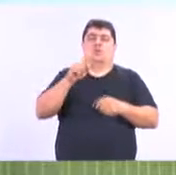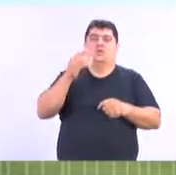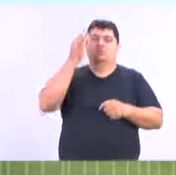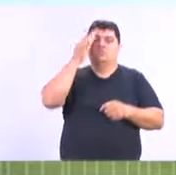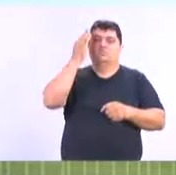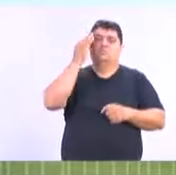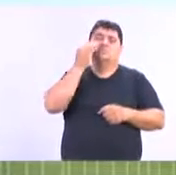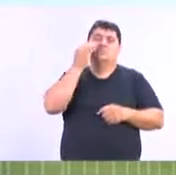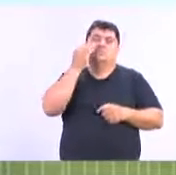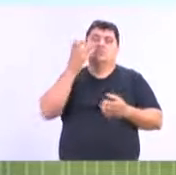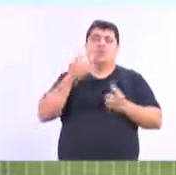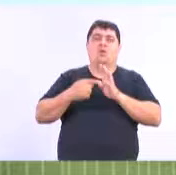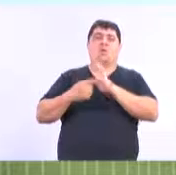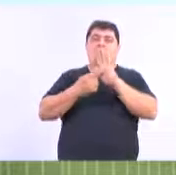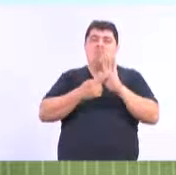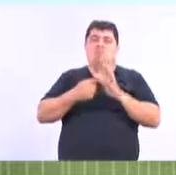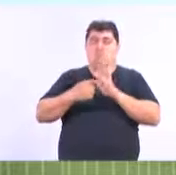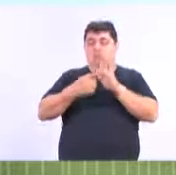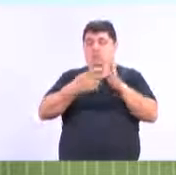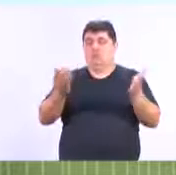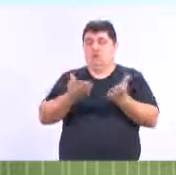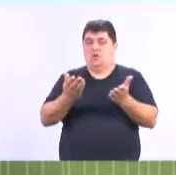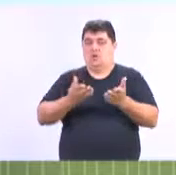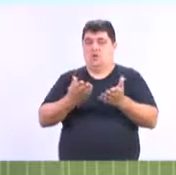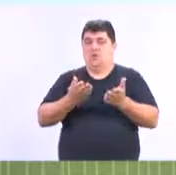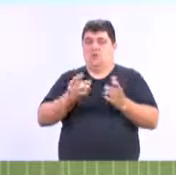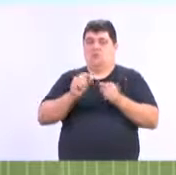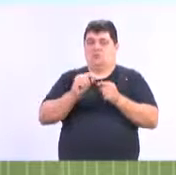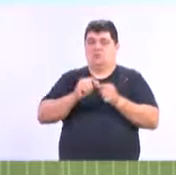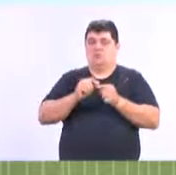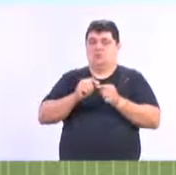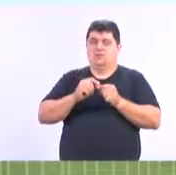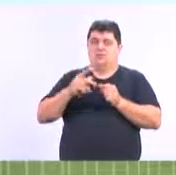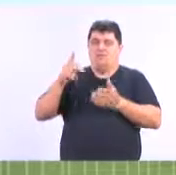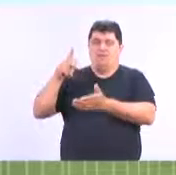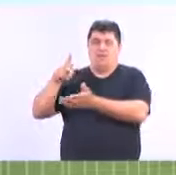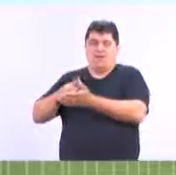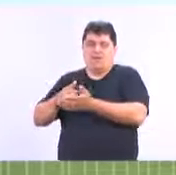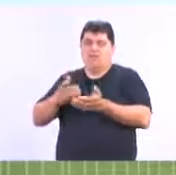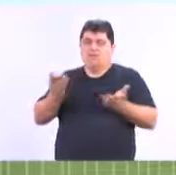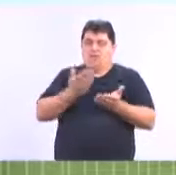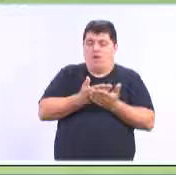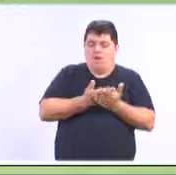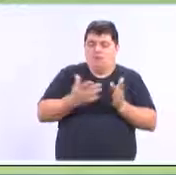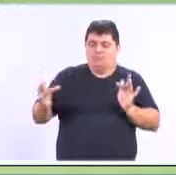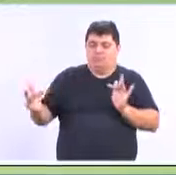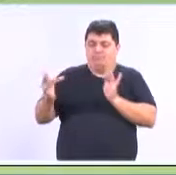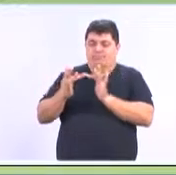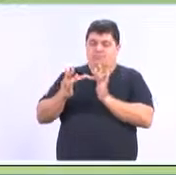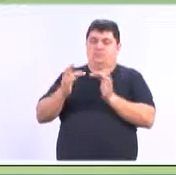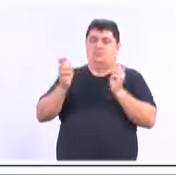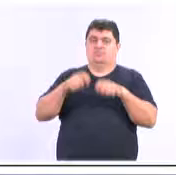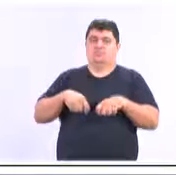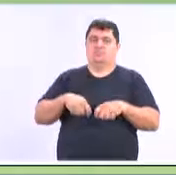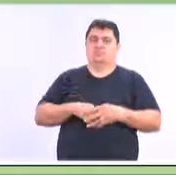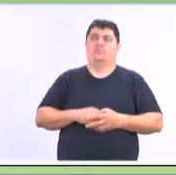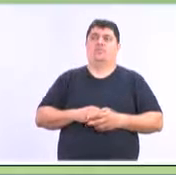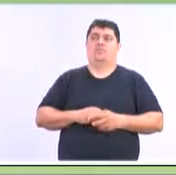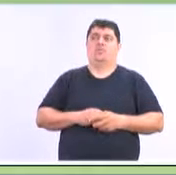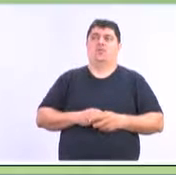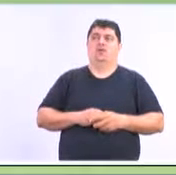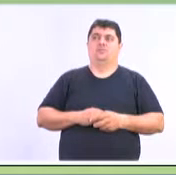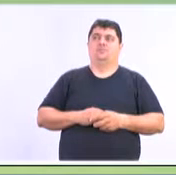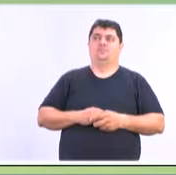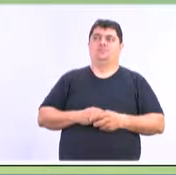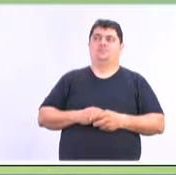tentar desenhar. A gente vai fazer um link da teoria com a prática nas aulas dessa disciplina. Enfim,